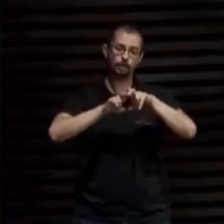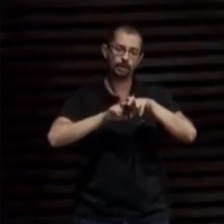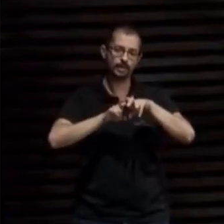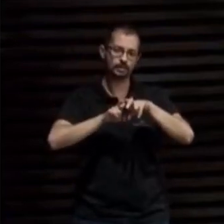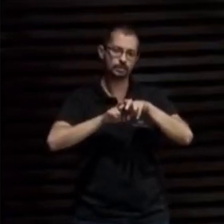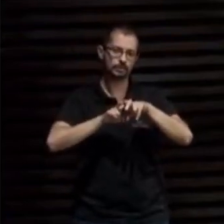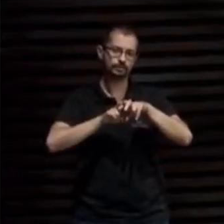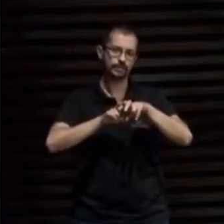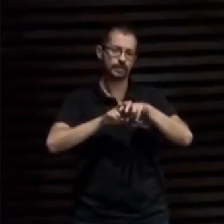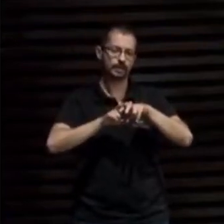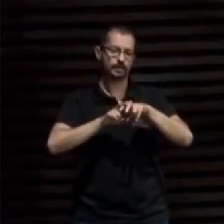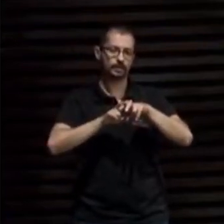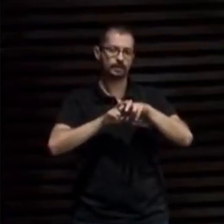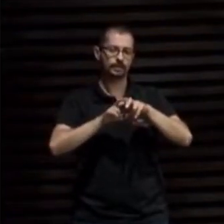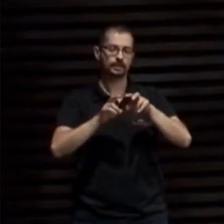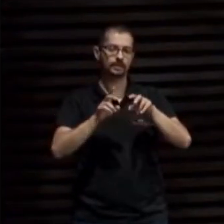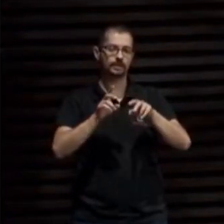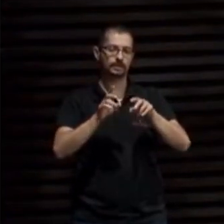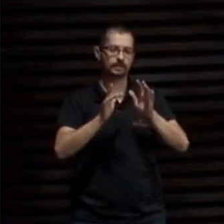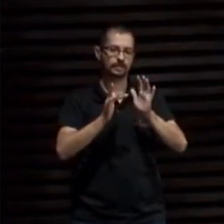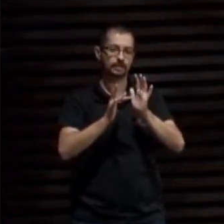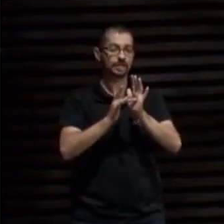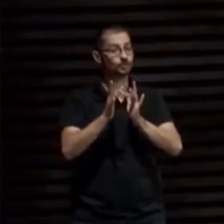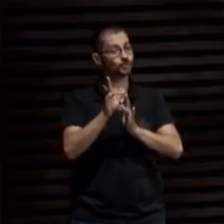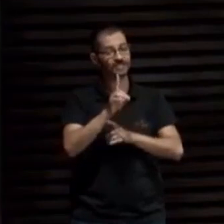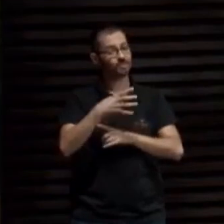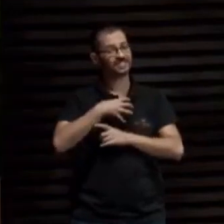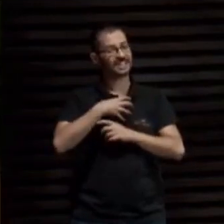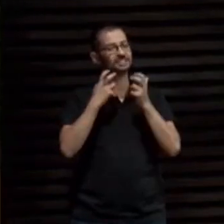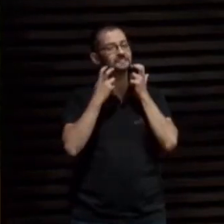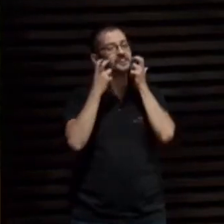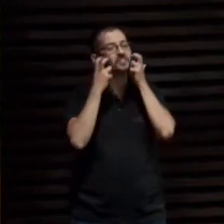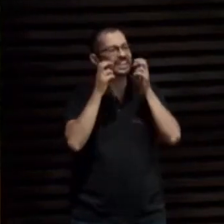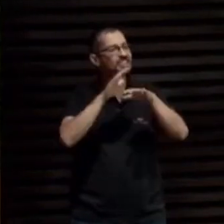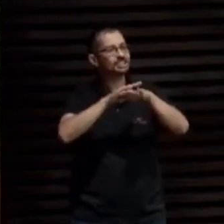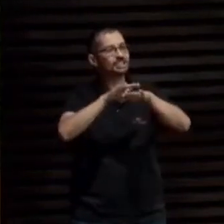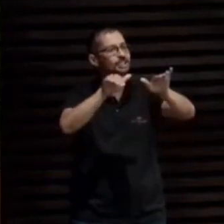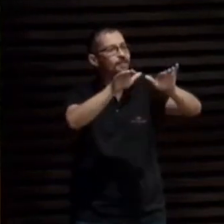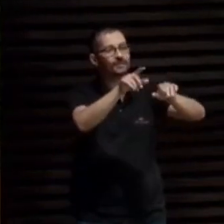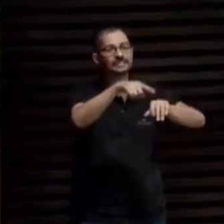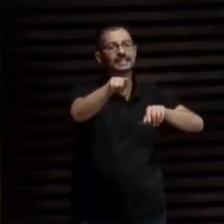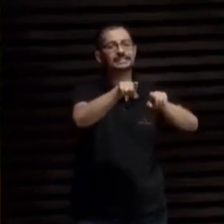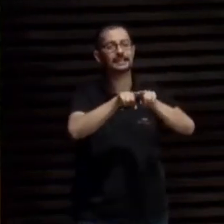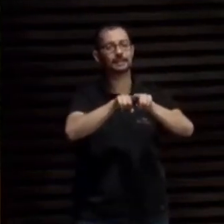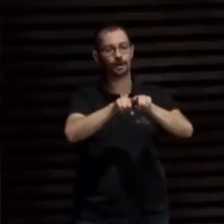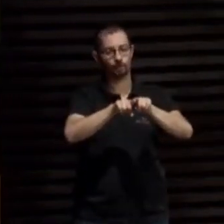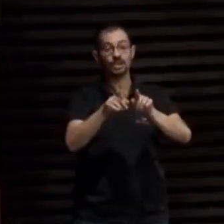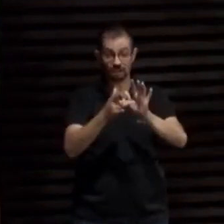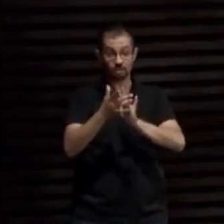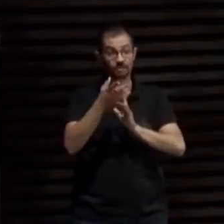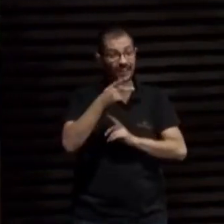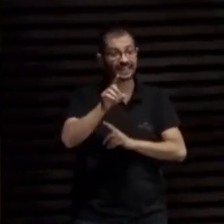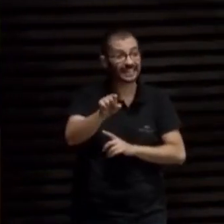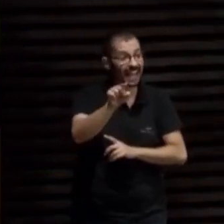não se envergonha de lhes chamar irmãos. Que coisa mais linda, não é? Vamos voltar ao versículo